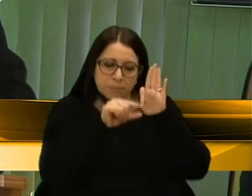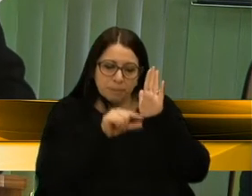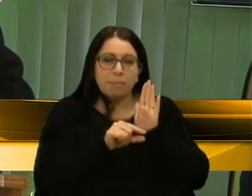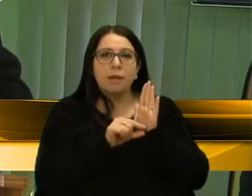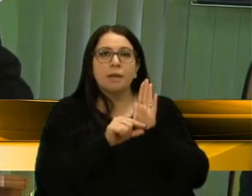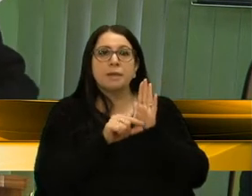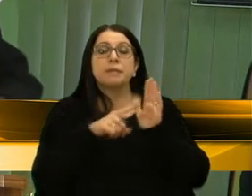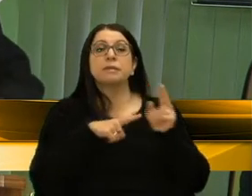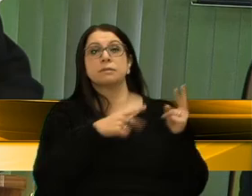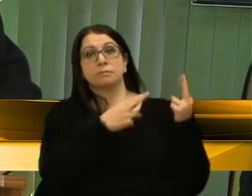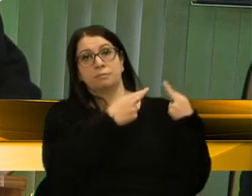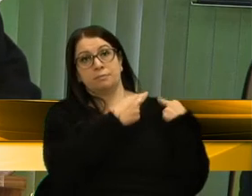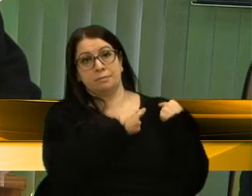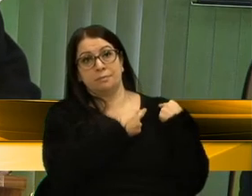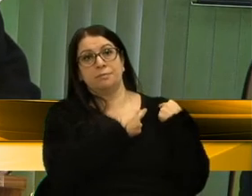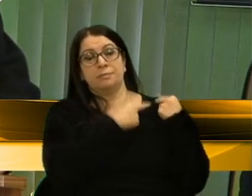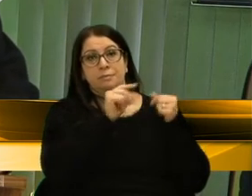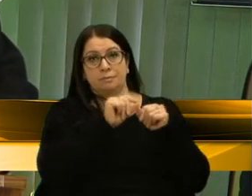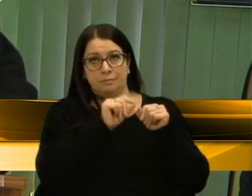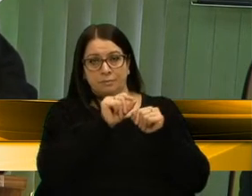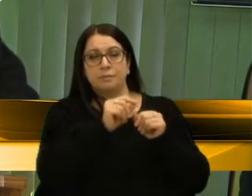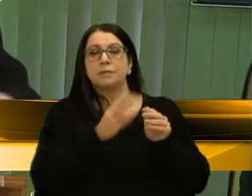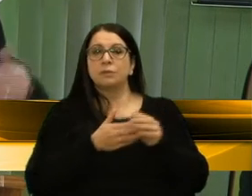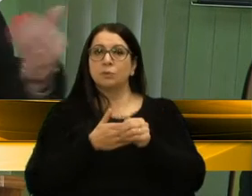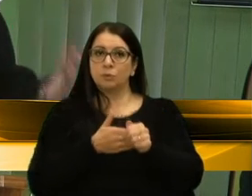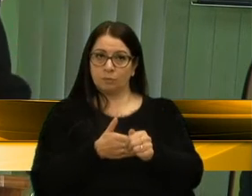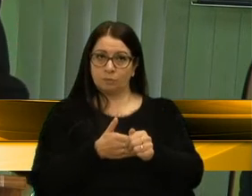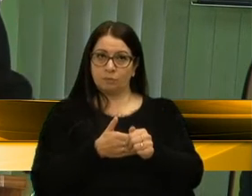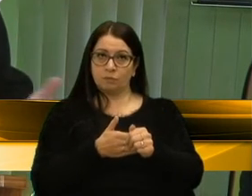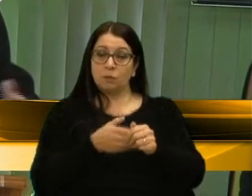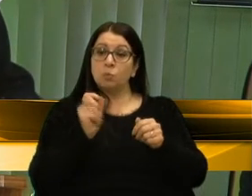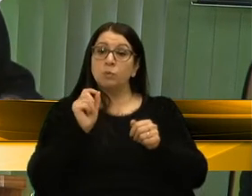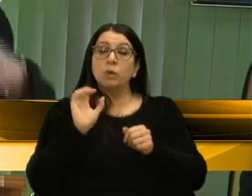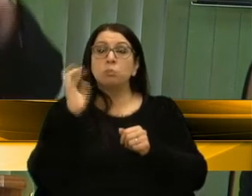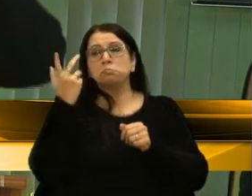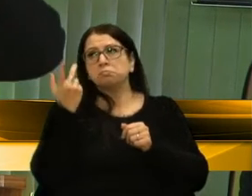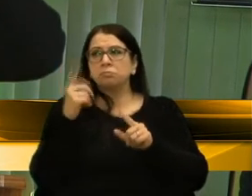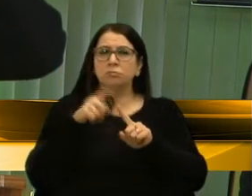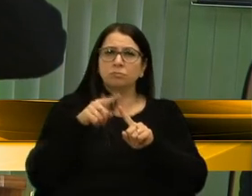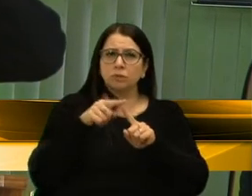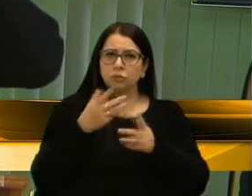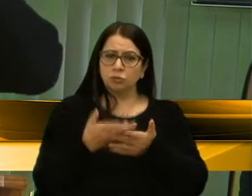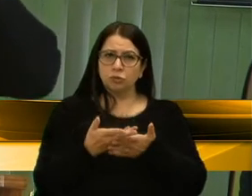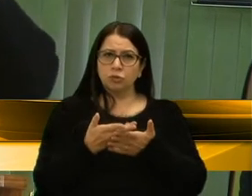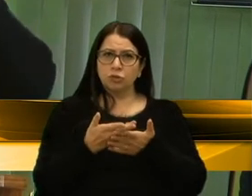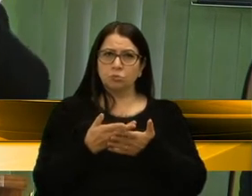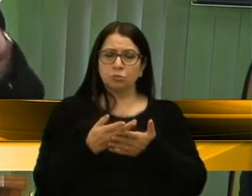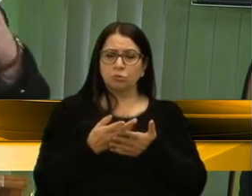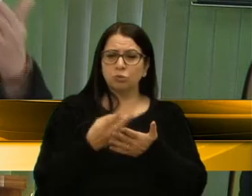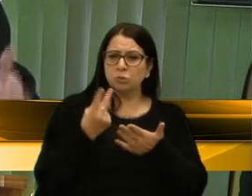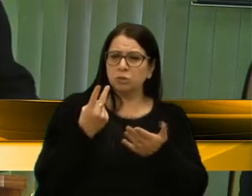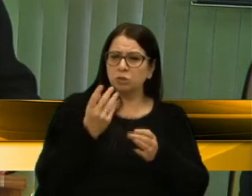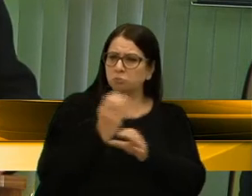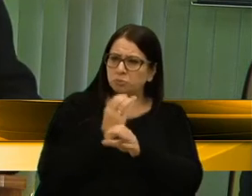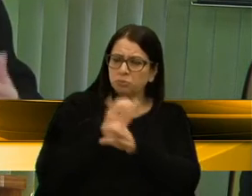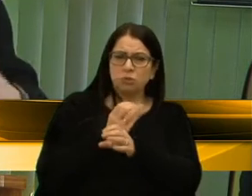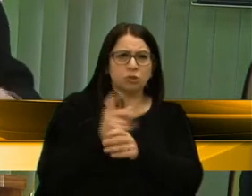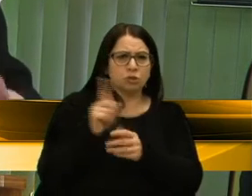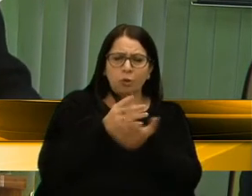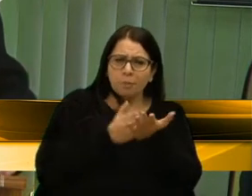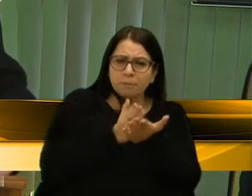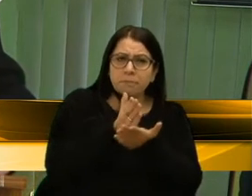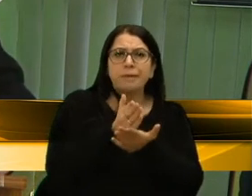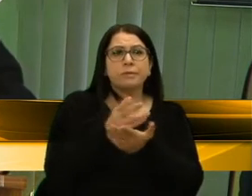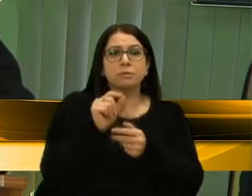a responsabilidade de fazer esse acompanhamento. E, quando ocorre algum tipo de mal-entendido, de não cumprimento,